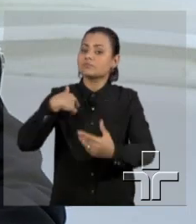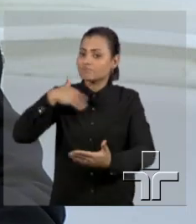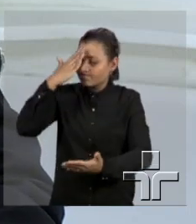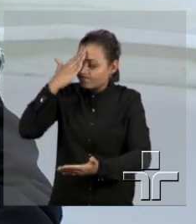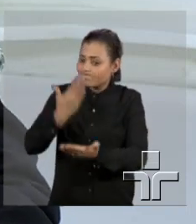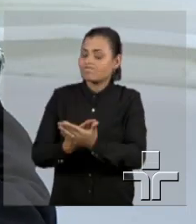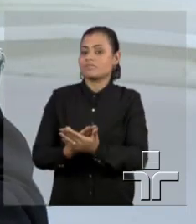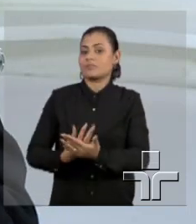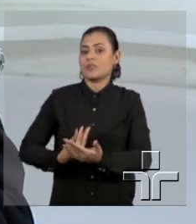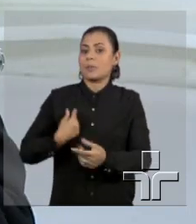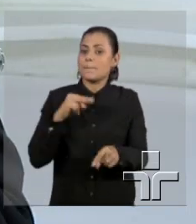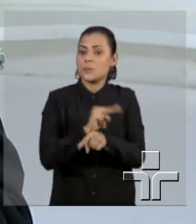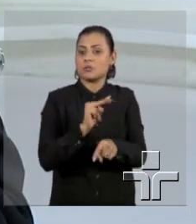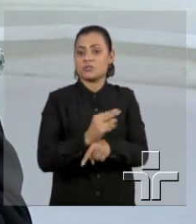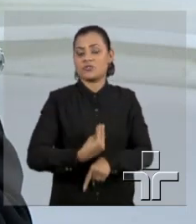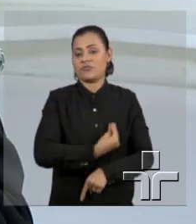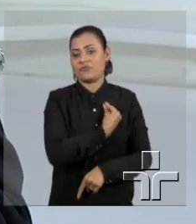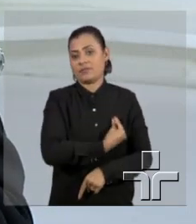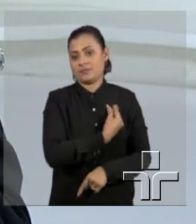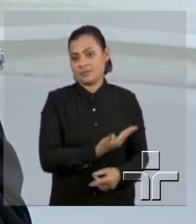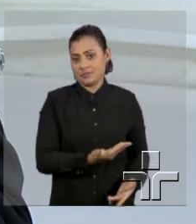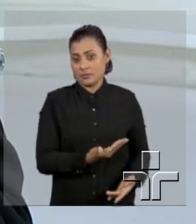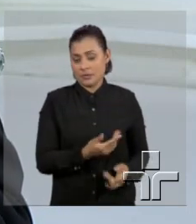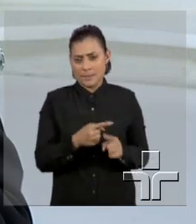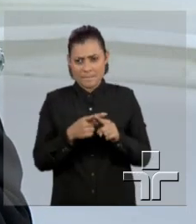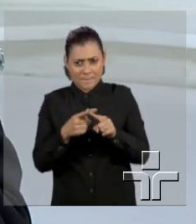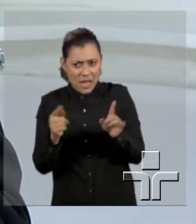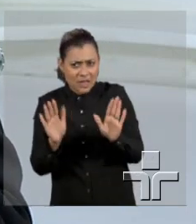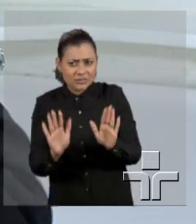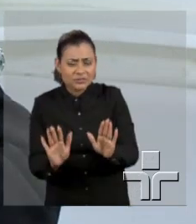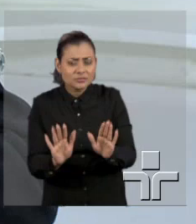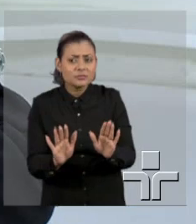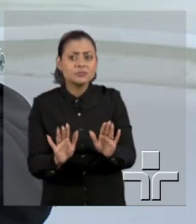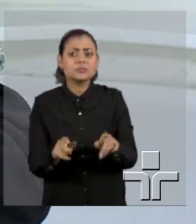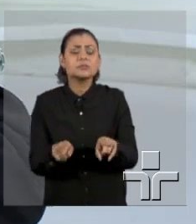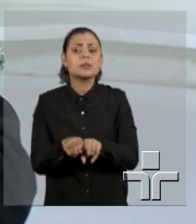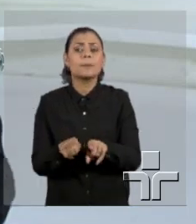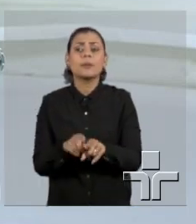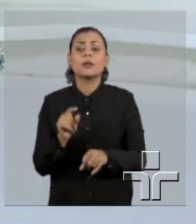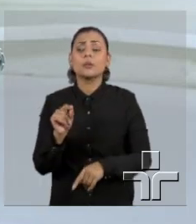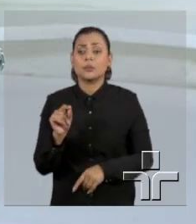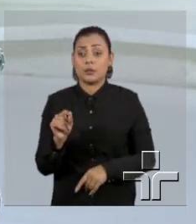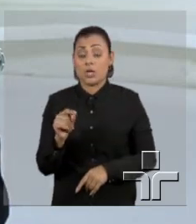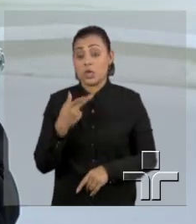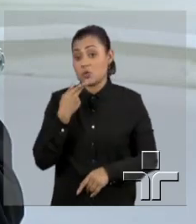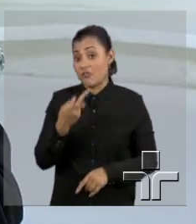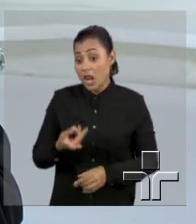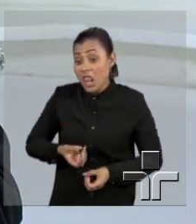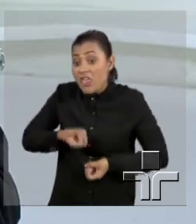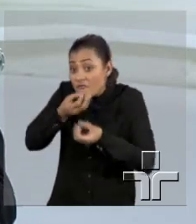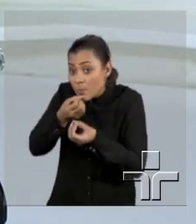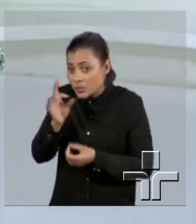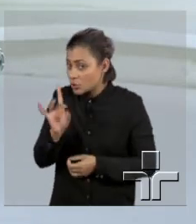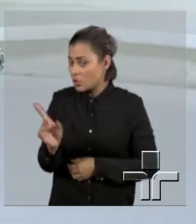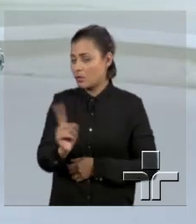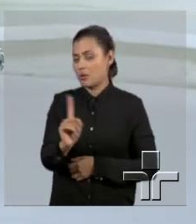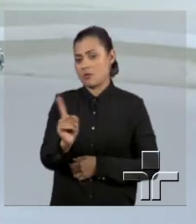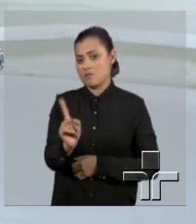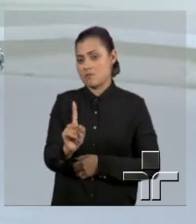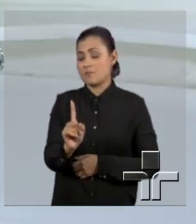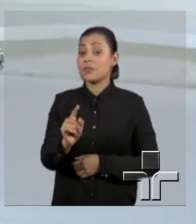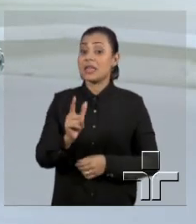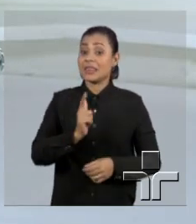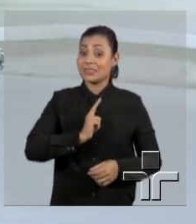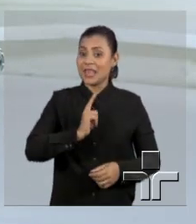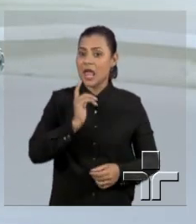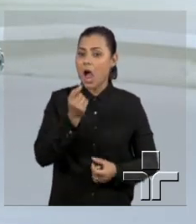vida. O que não significa dizer que, não estou falando de informações, que